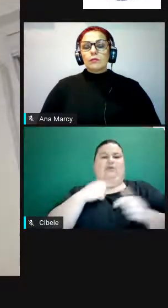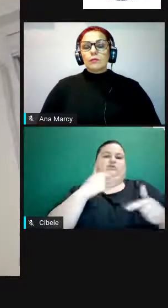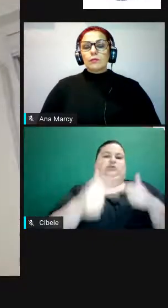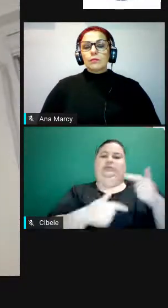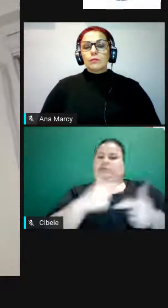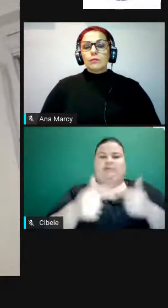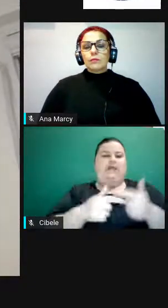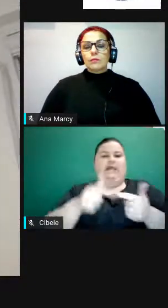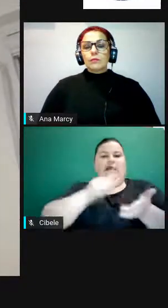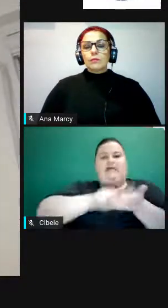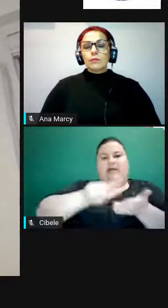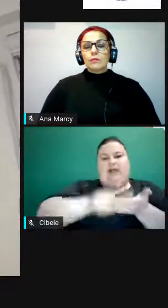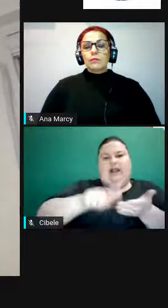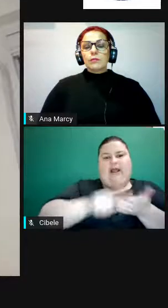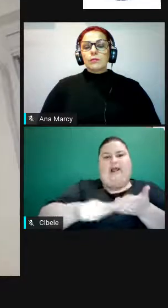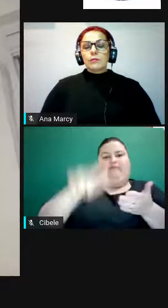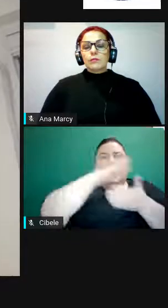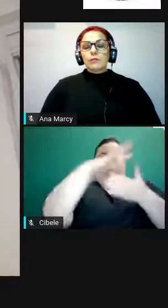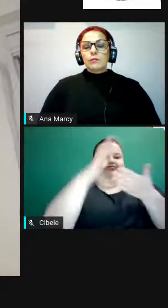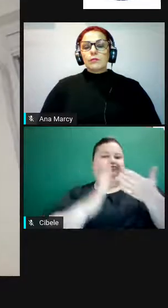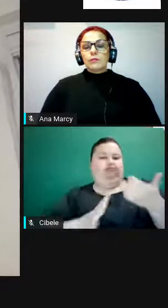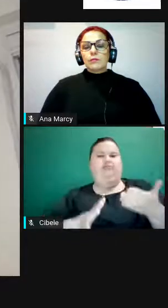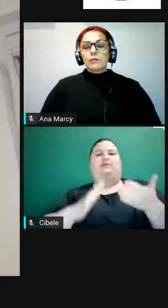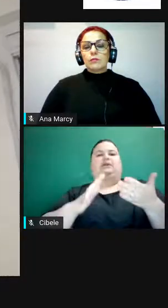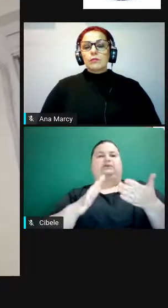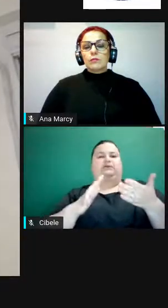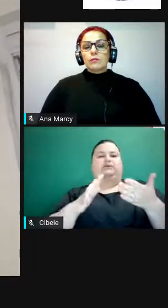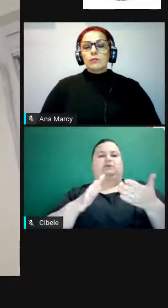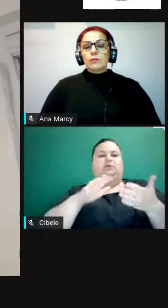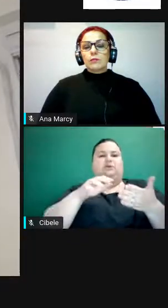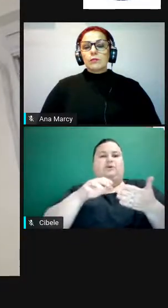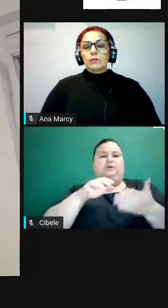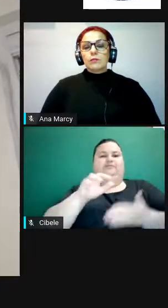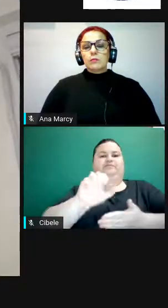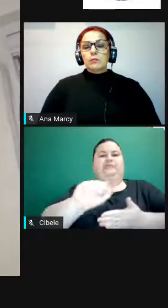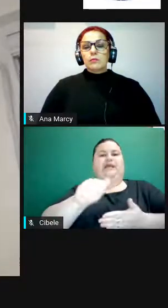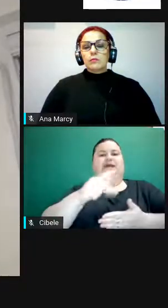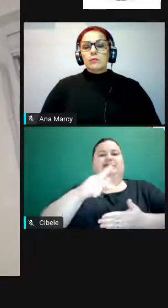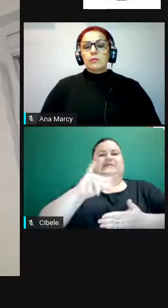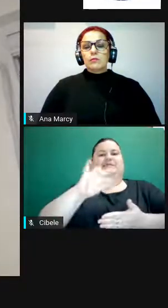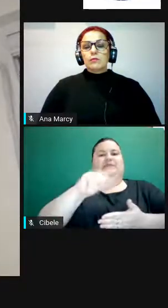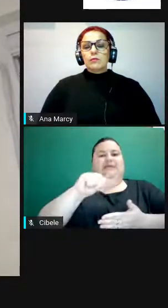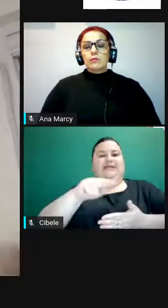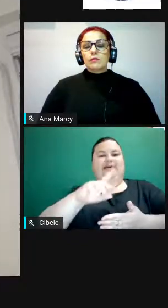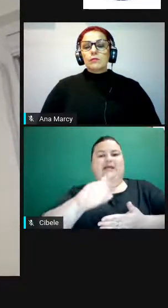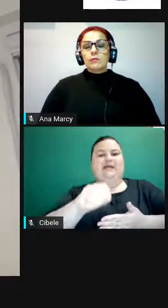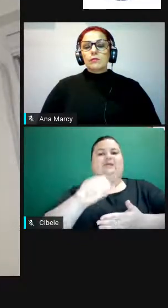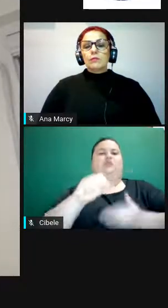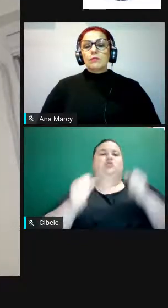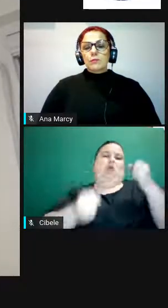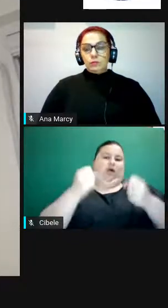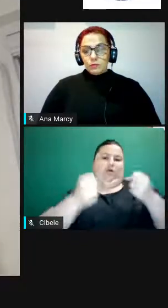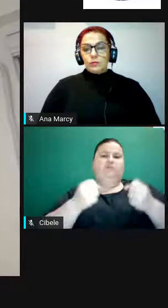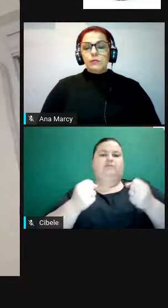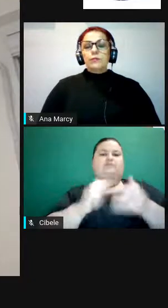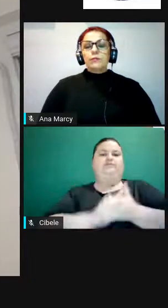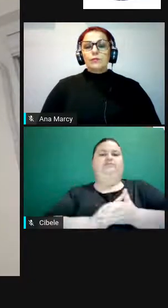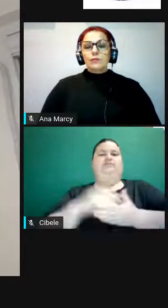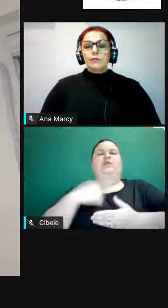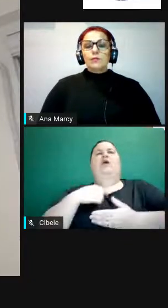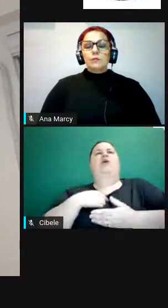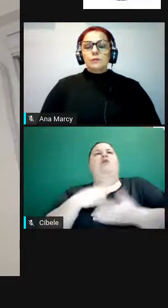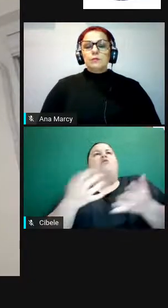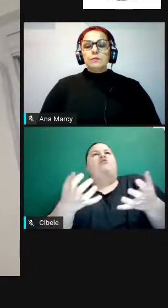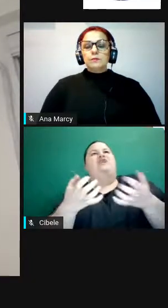o carro era esse o serviço então não não era pelo pelo serviço enfim sabe mas pelo fato de eu ter estudado né Por Amado elogia querer